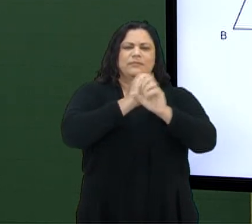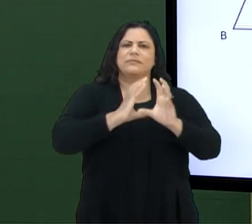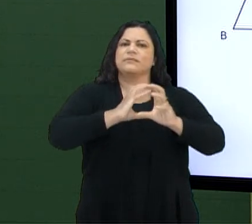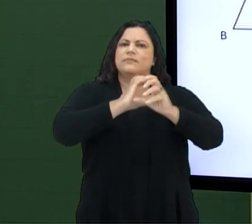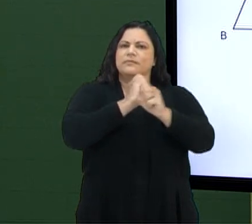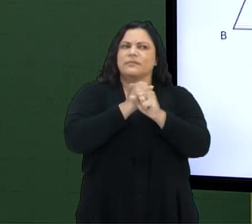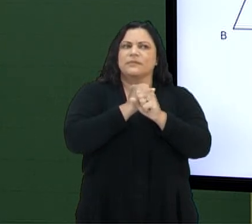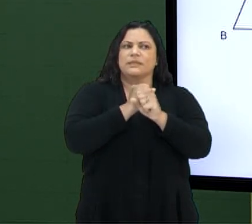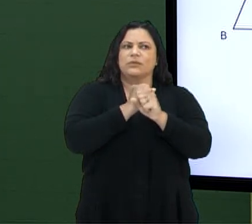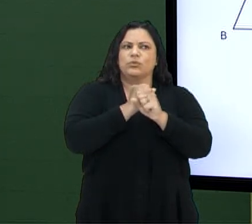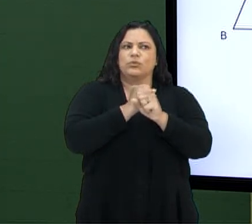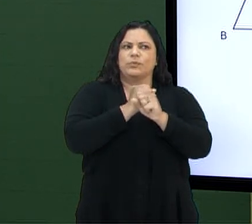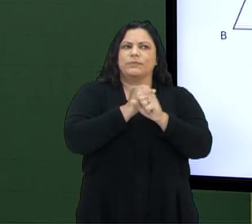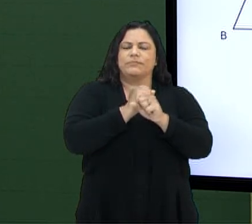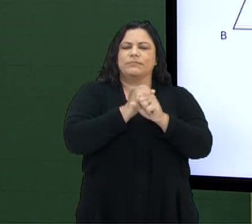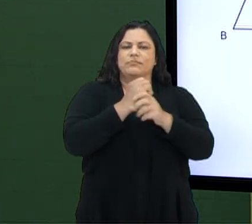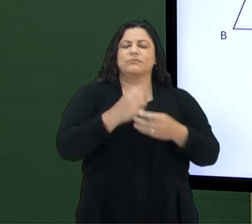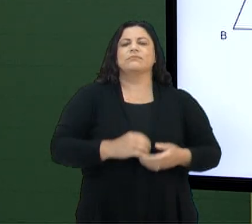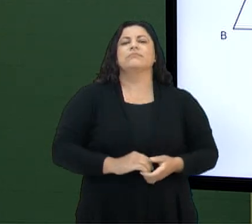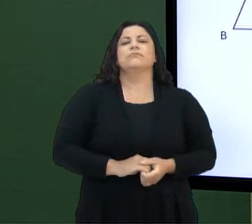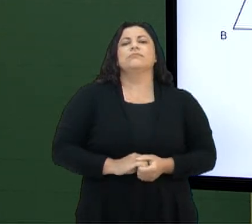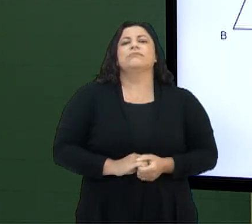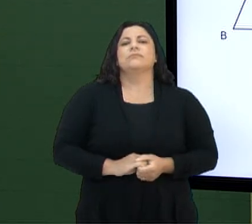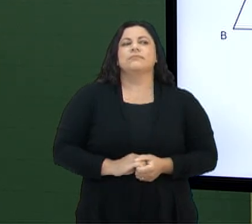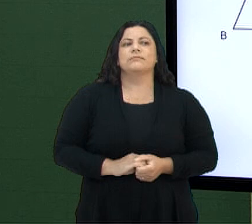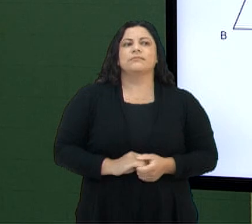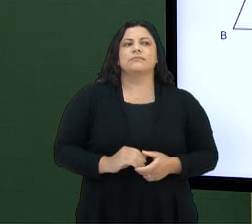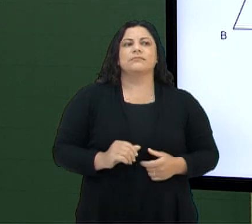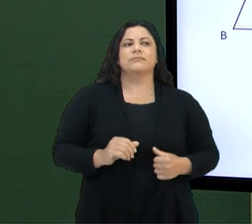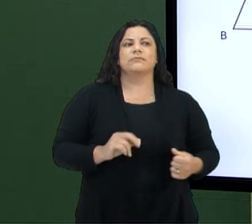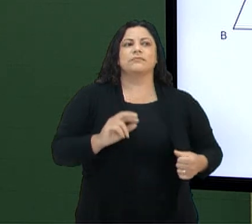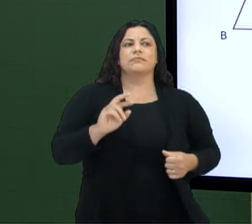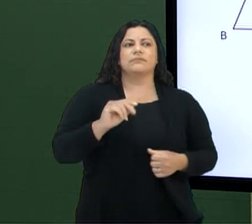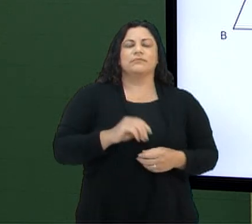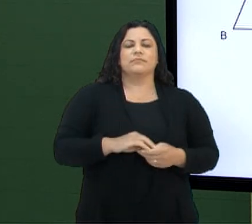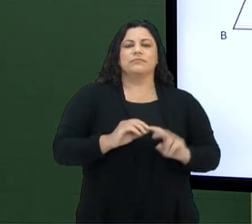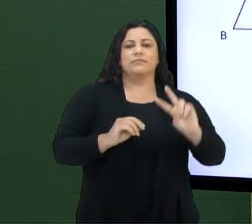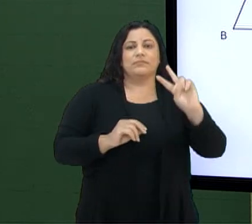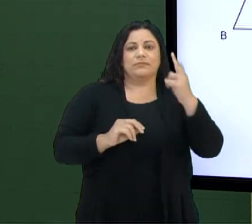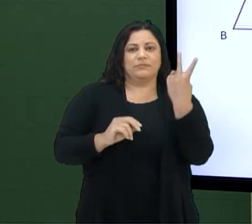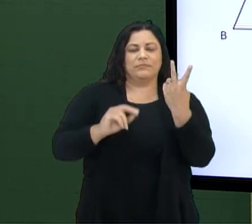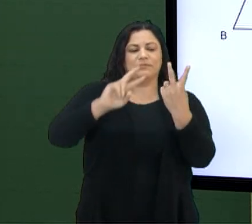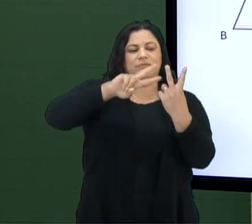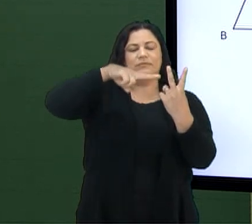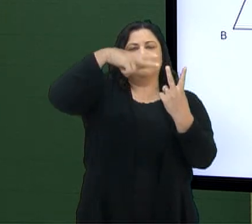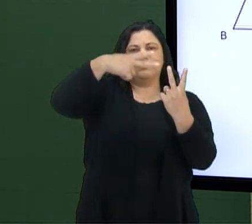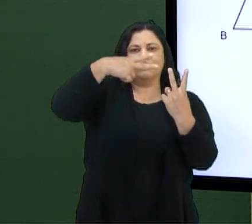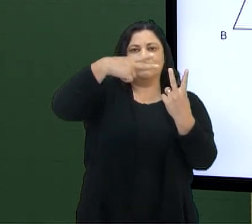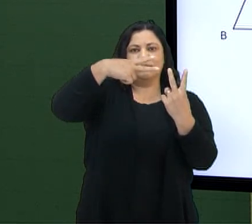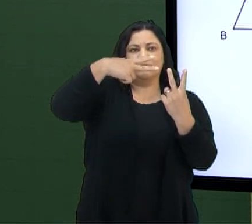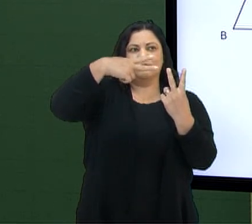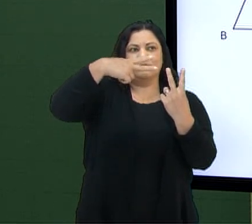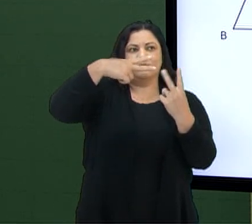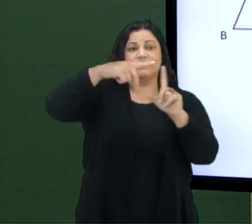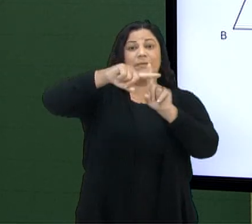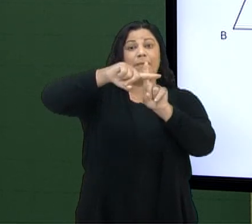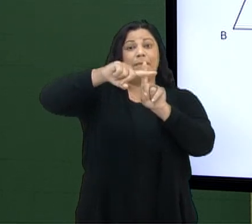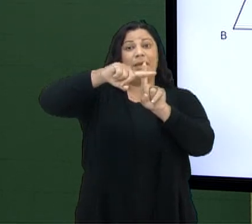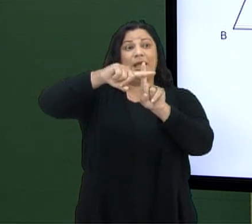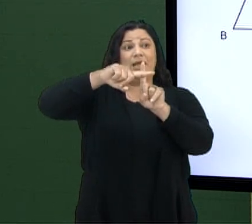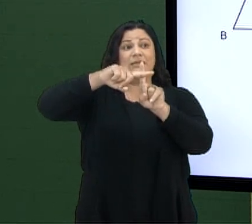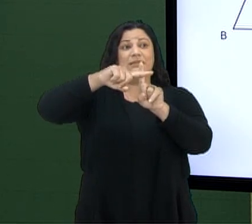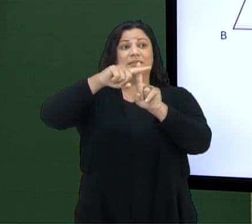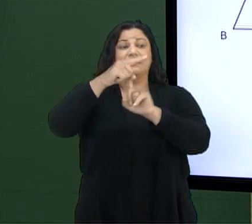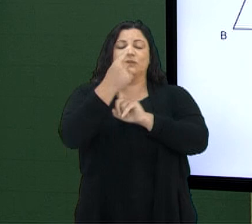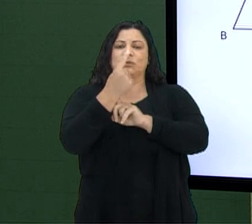catetos é igual ao quadrado da hipotenusa. Então, vai ficar assim, H ao quadrado, que é o primeiro cateto, mais 1 ao